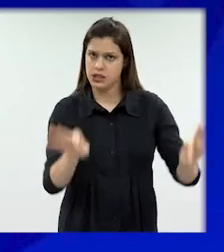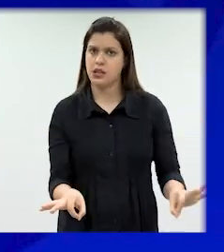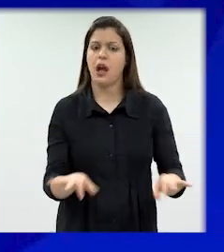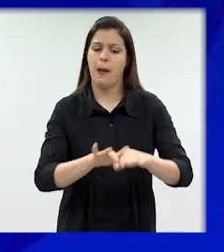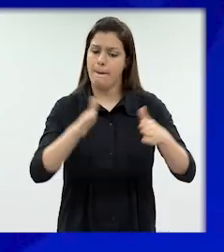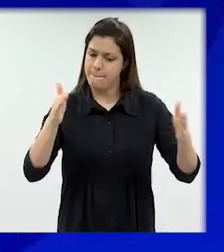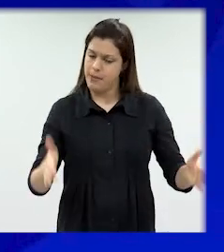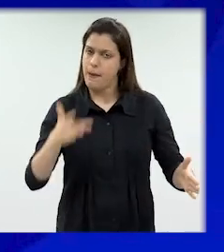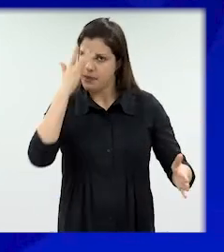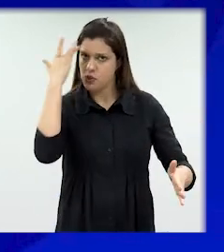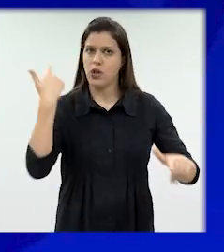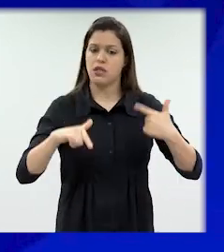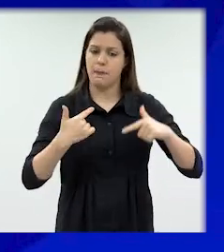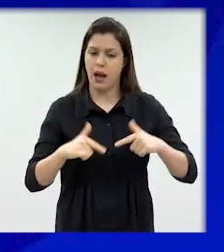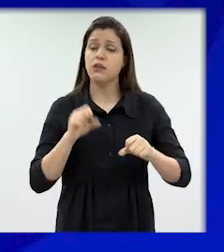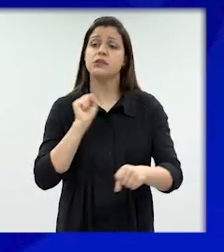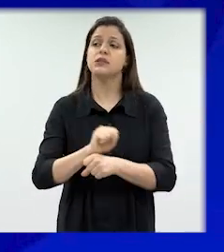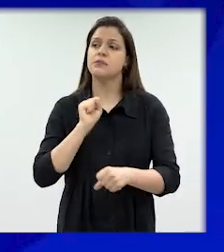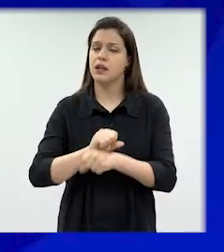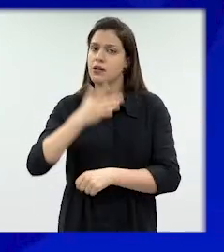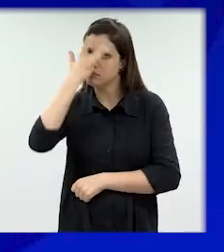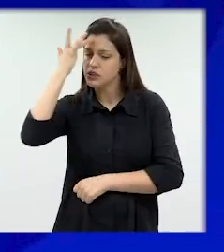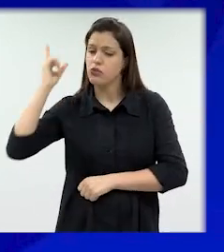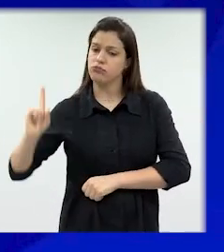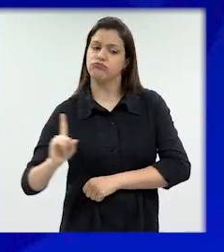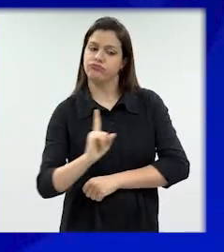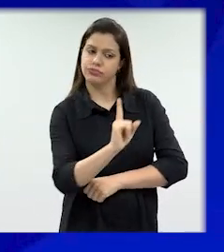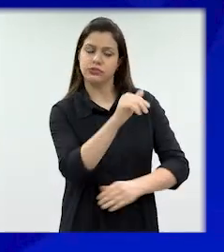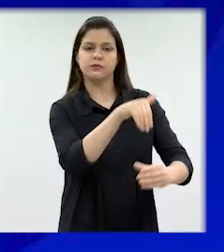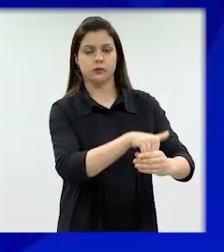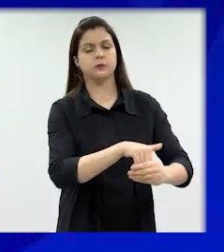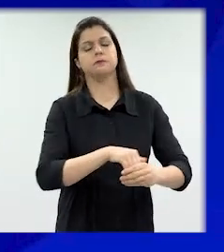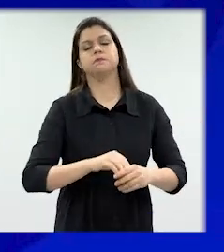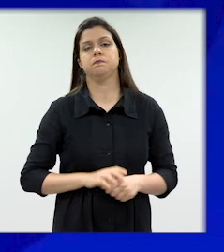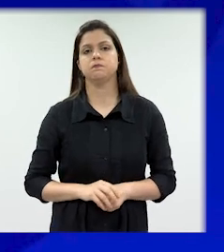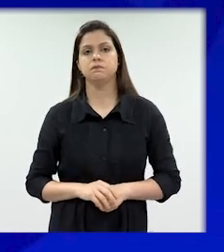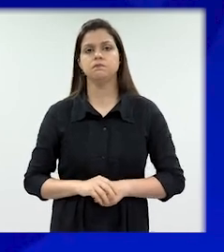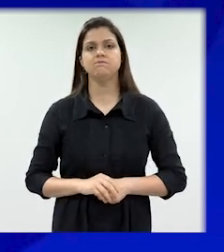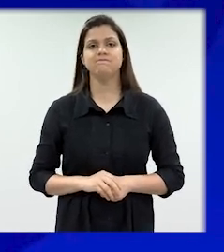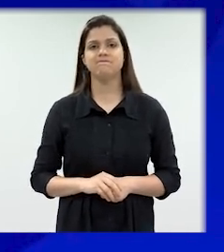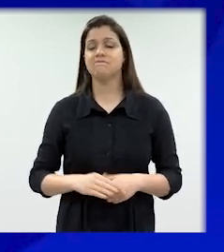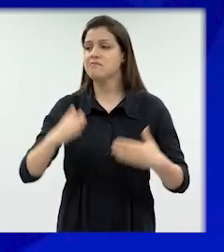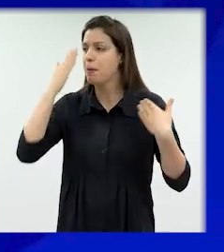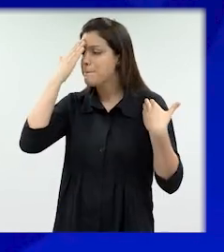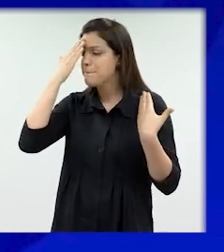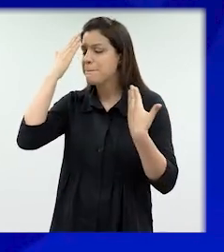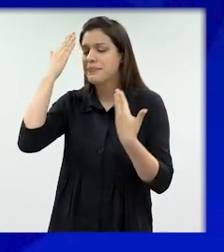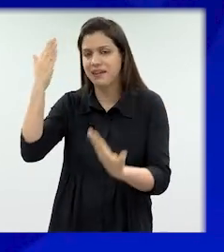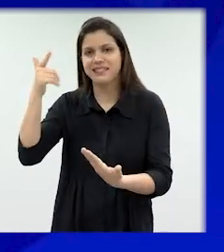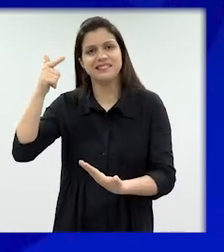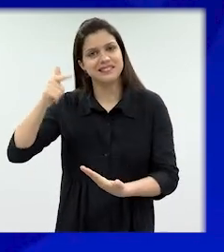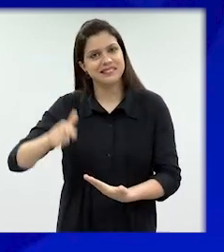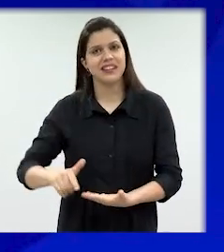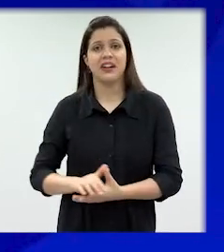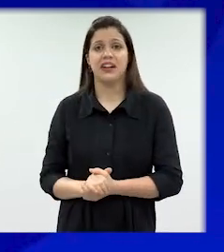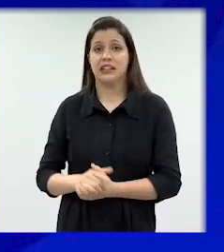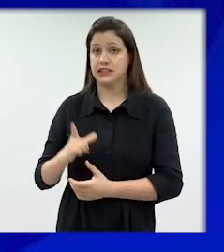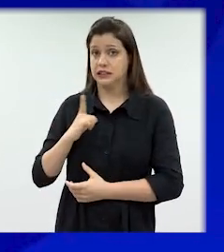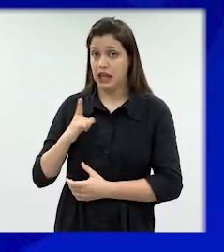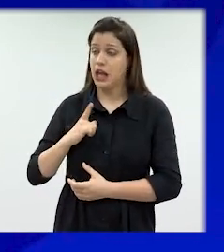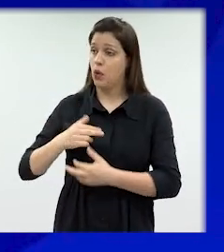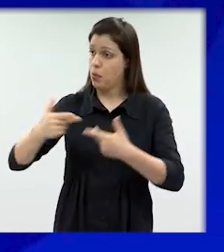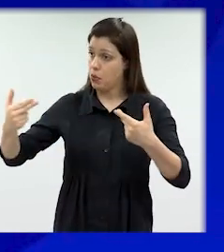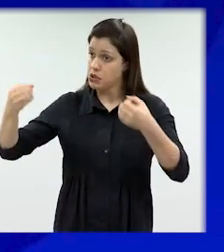do eleitorado para participar do processo eleitoral. Assim, desde já, desembargador, mais uma vez, muito obrigado. O senhor tem